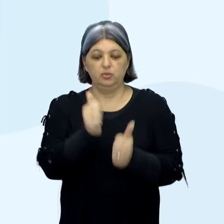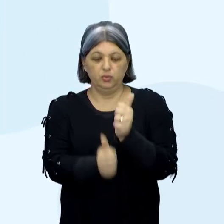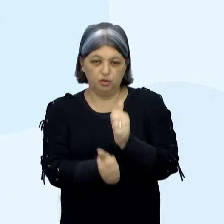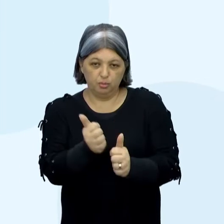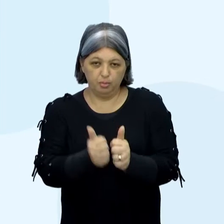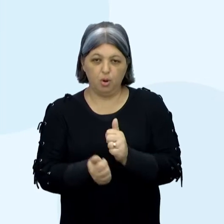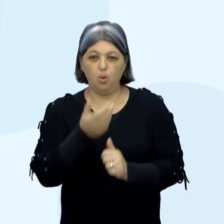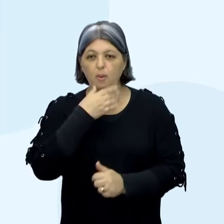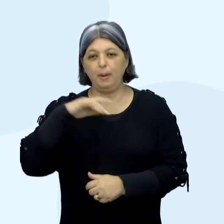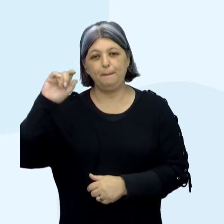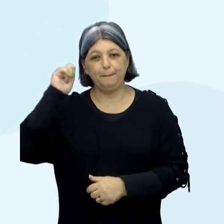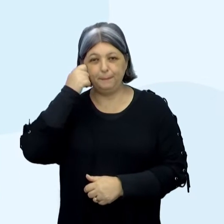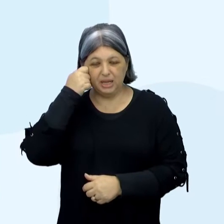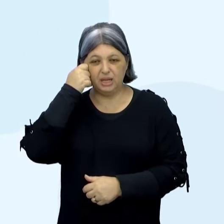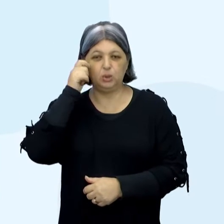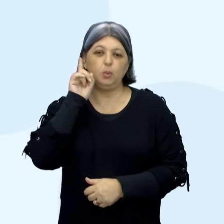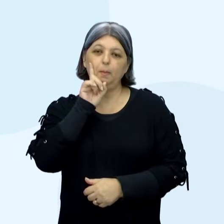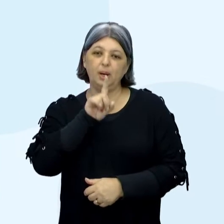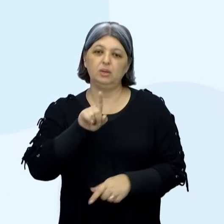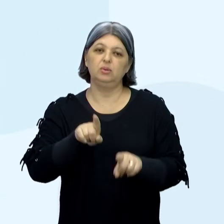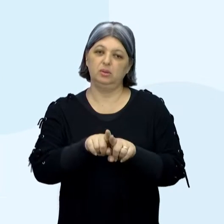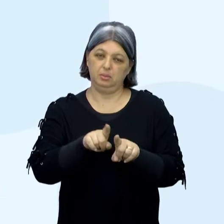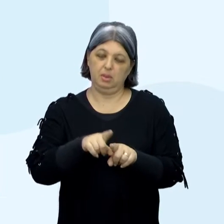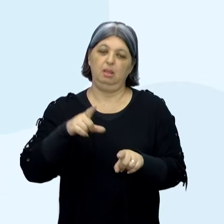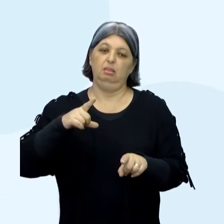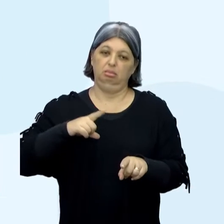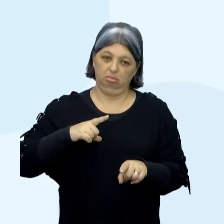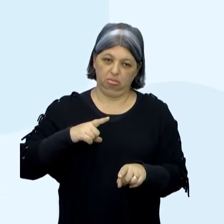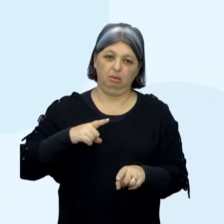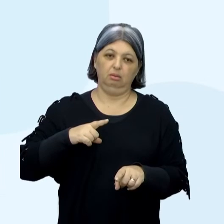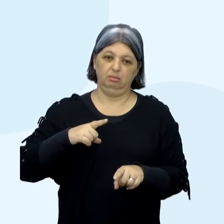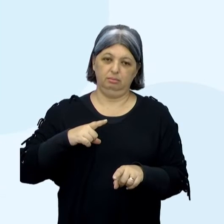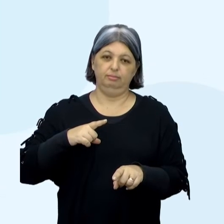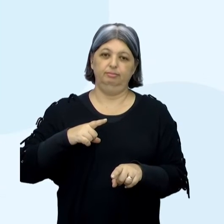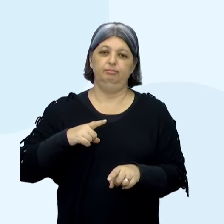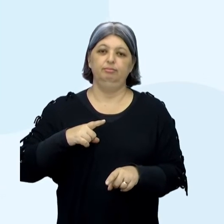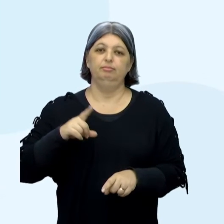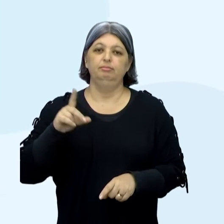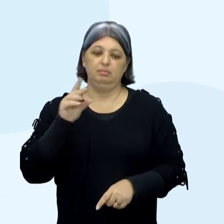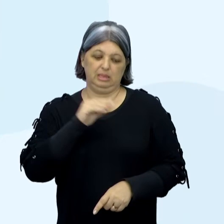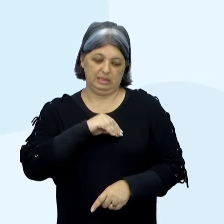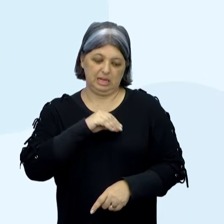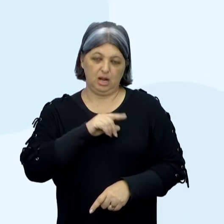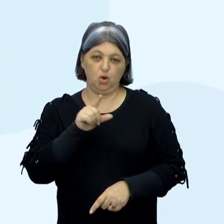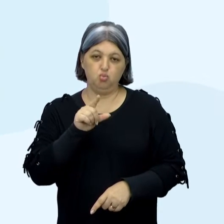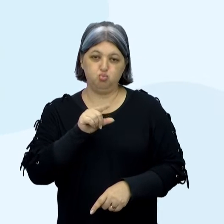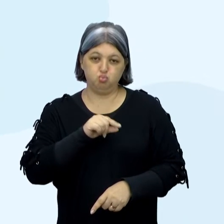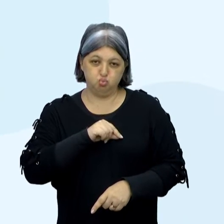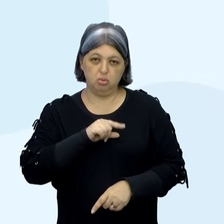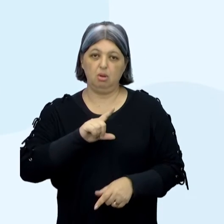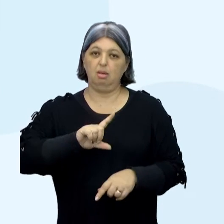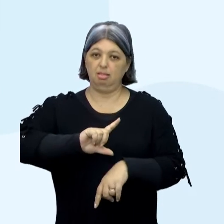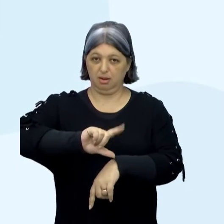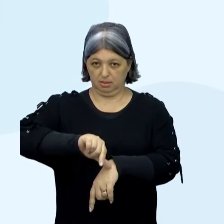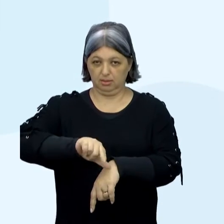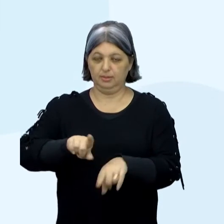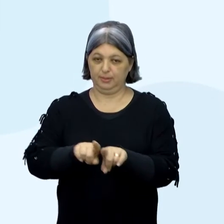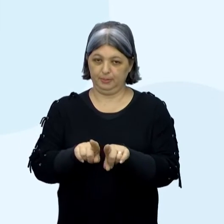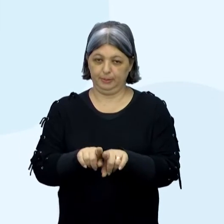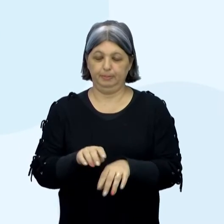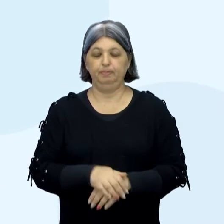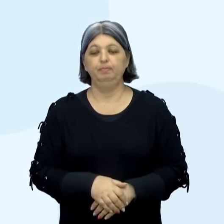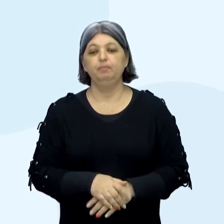pardos têm maiores chances de terem salários atrasados. E os dados mostram